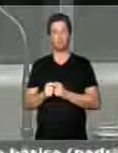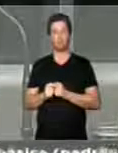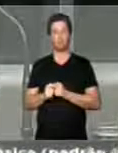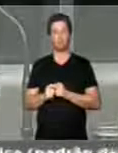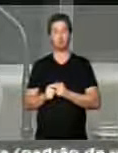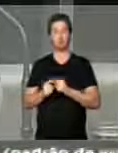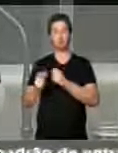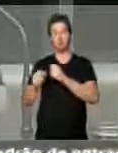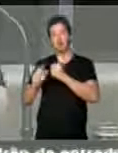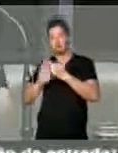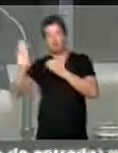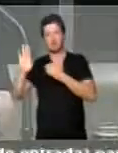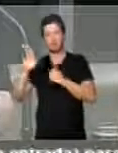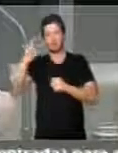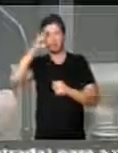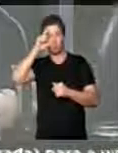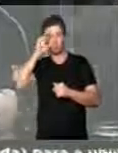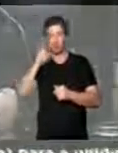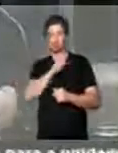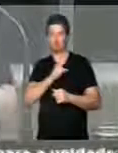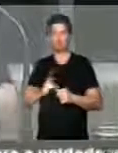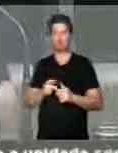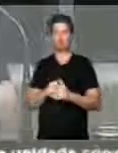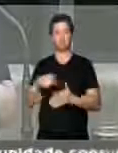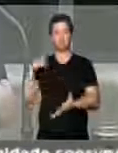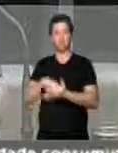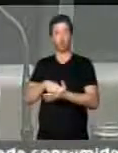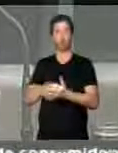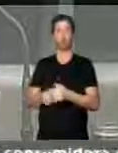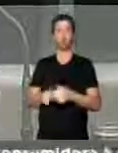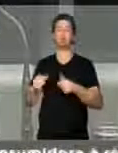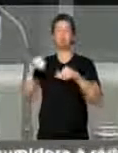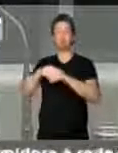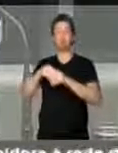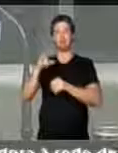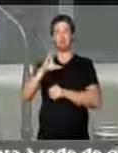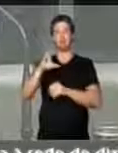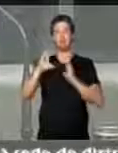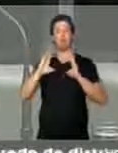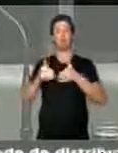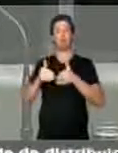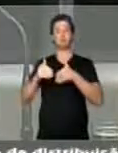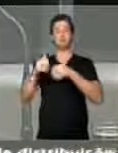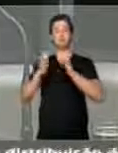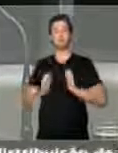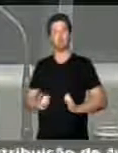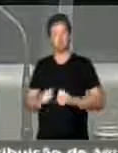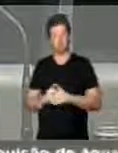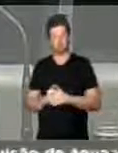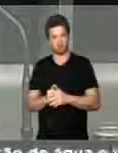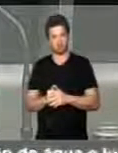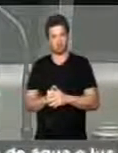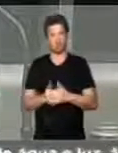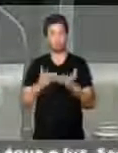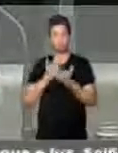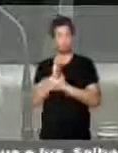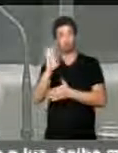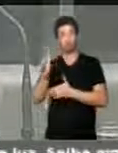réu, mediante processo na Comissão de Ética e Decoro Parlamentar, que já